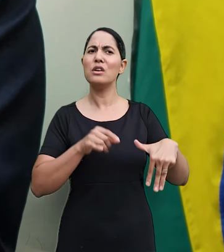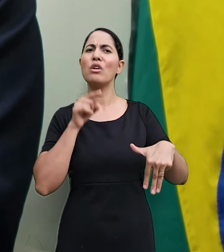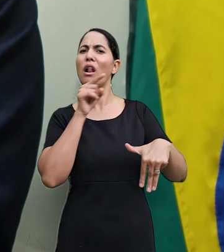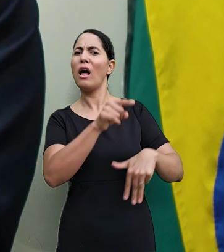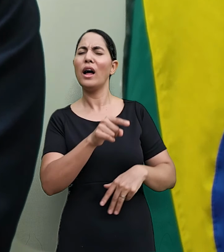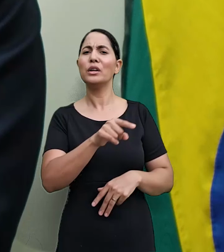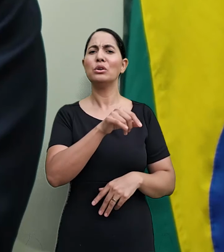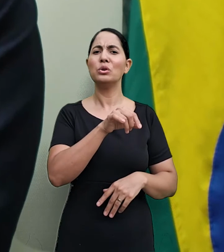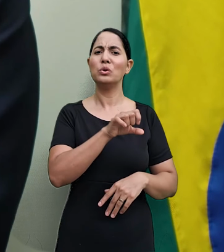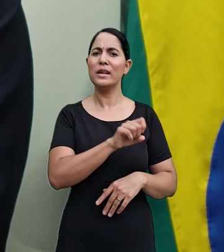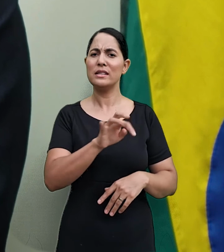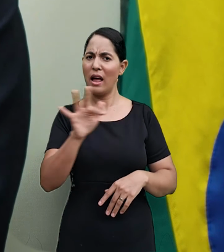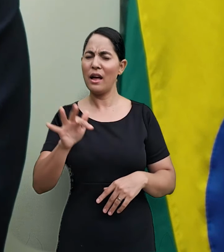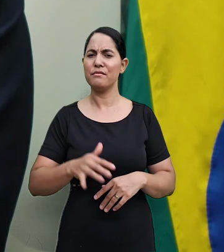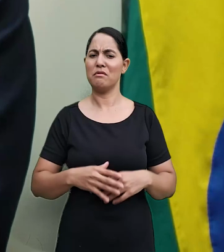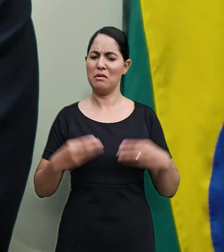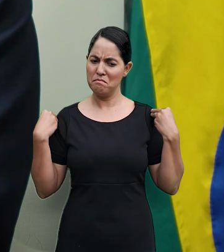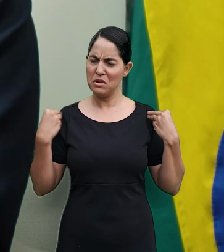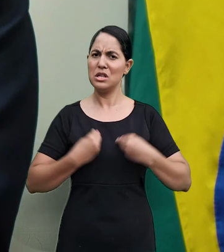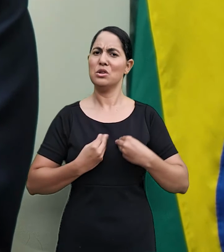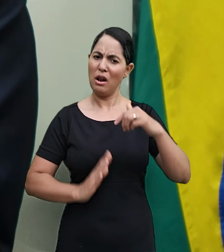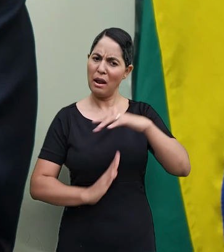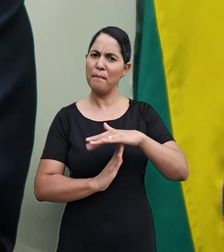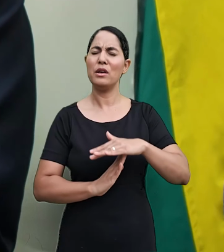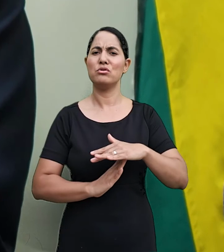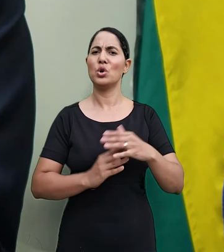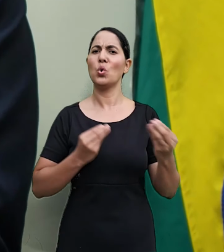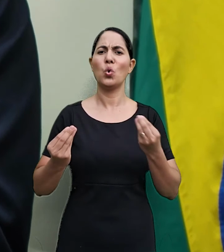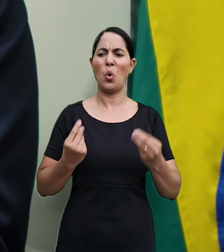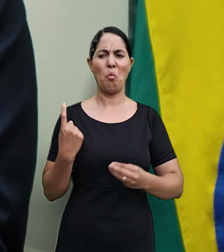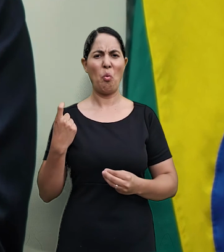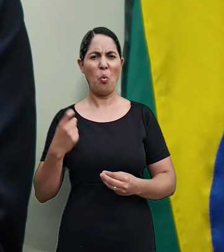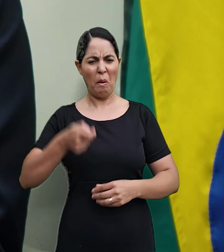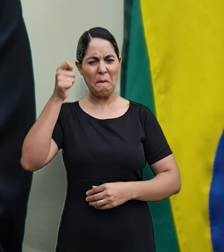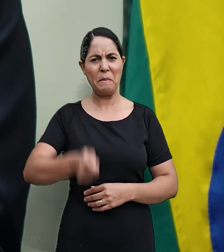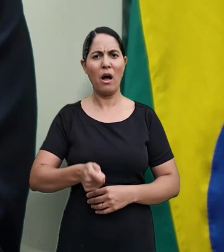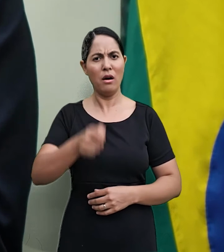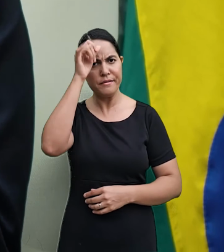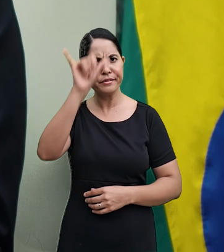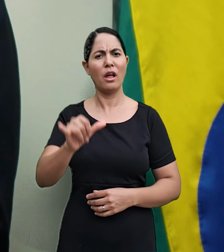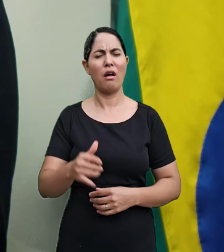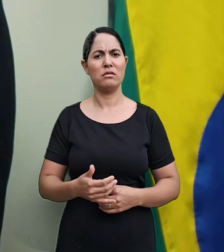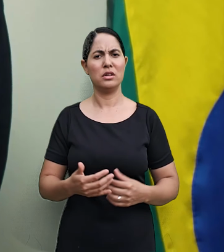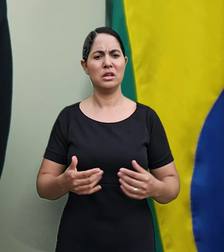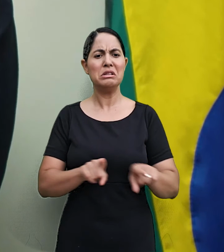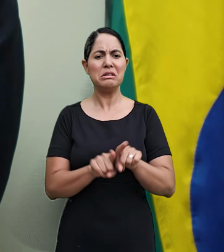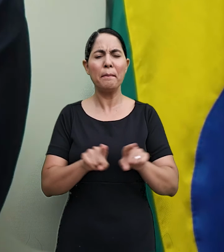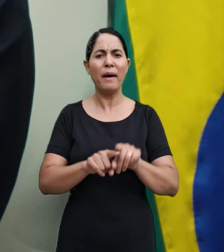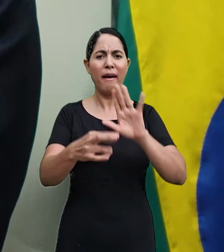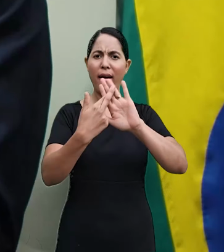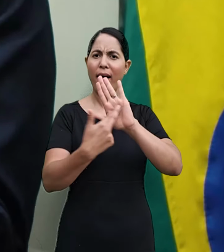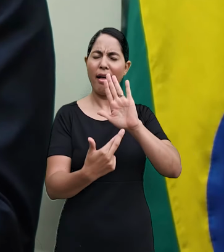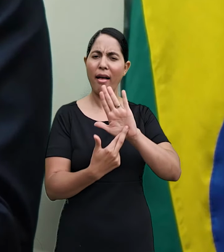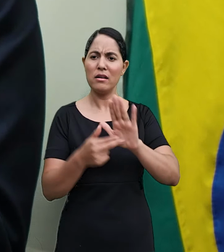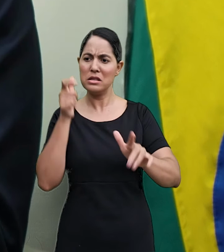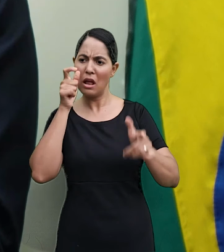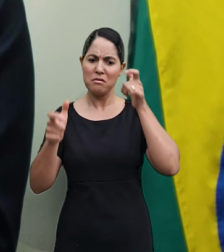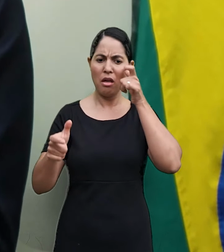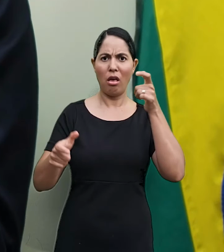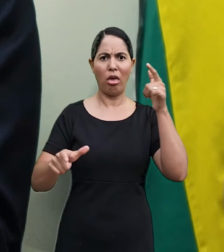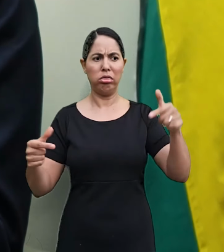Limites às decisões monocráticas e regras para prevenir conflitos de interesses. Essas são apenas algumas